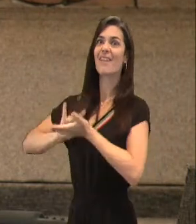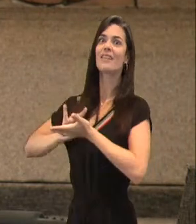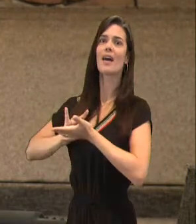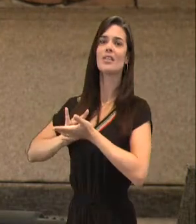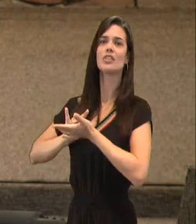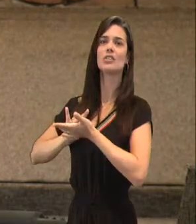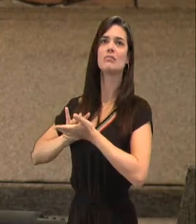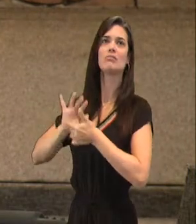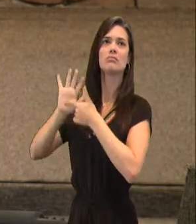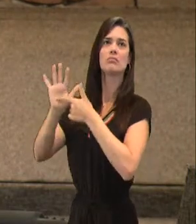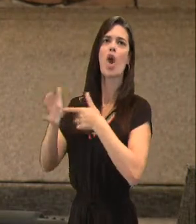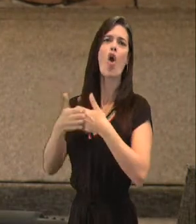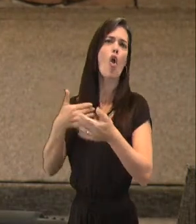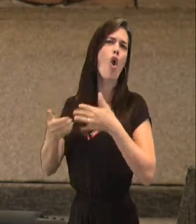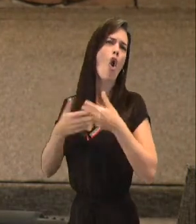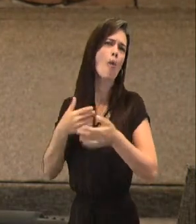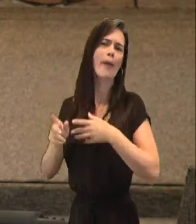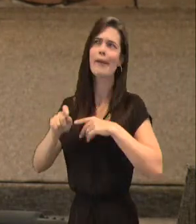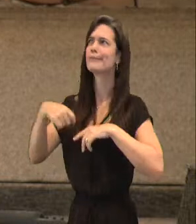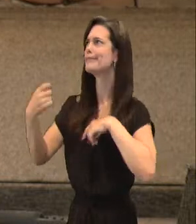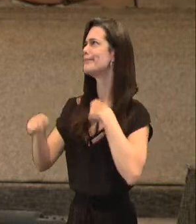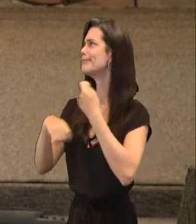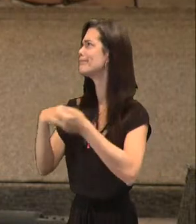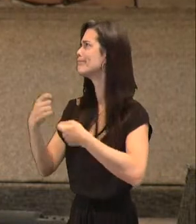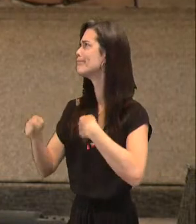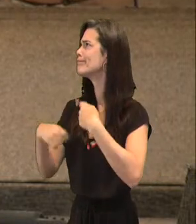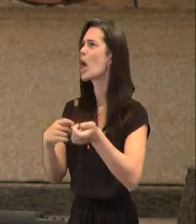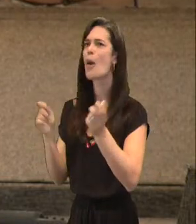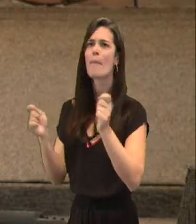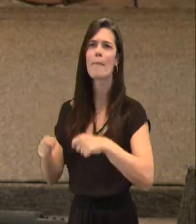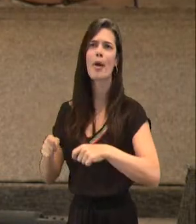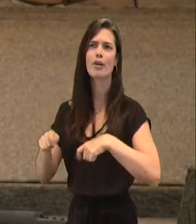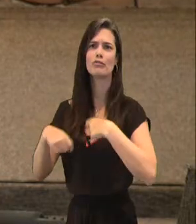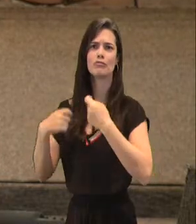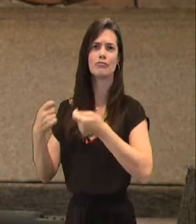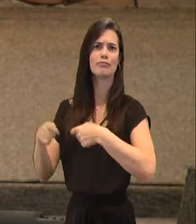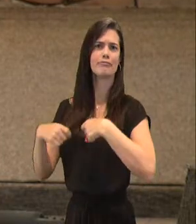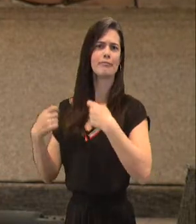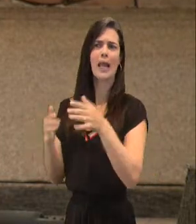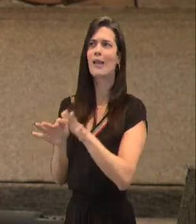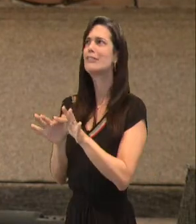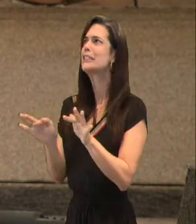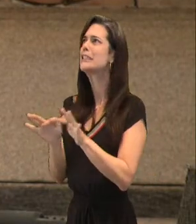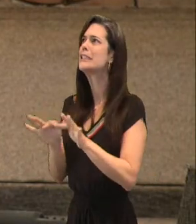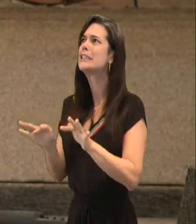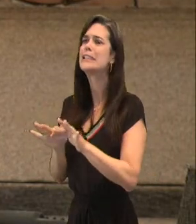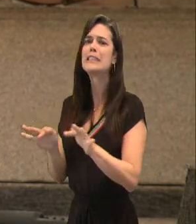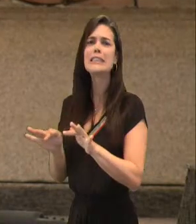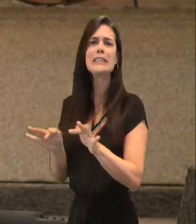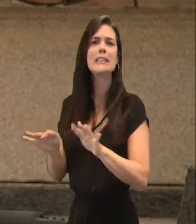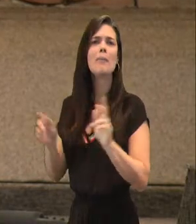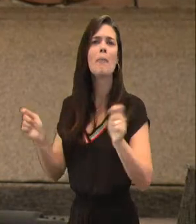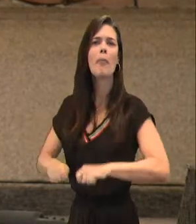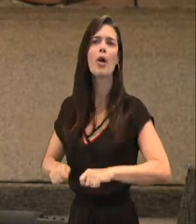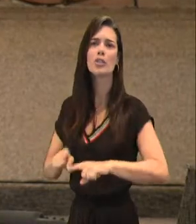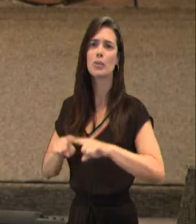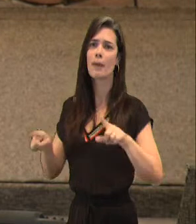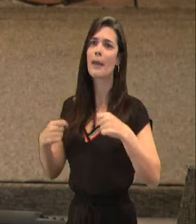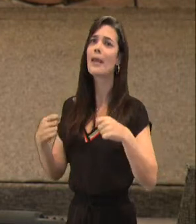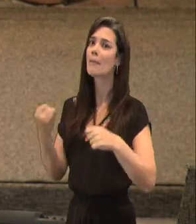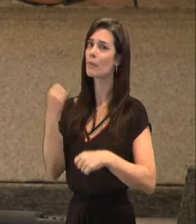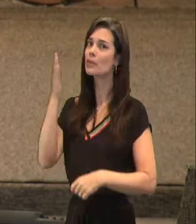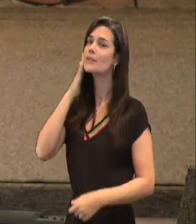independente das palavras que você e eu utilizamos ao orar ao Senhor. O importante é entender que Ele é nosso Pai, que Ele é santo, que Ele